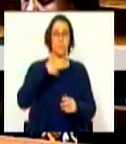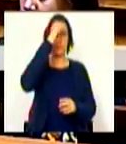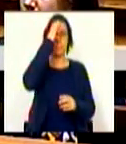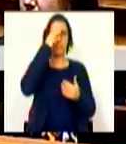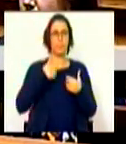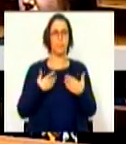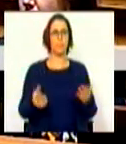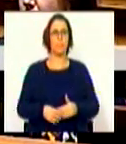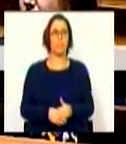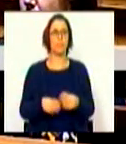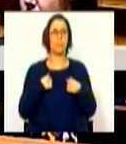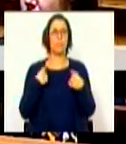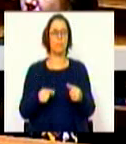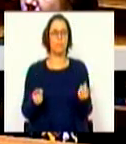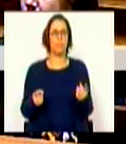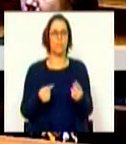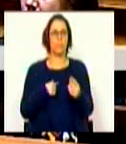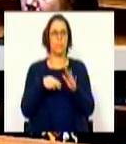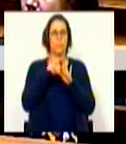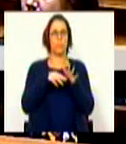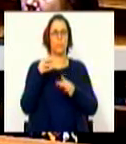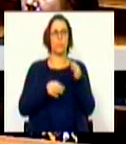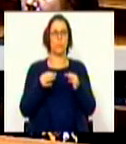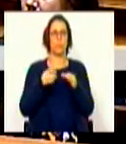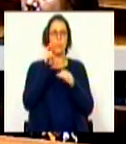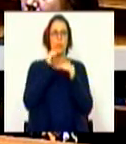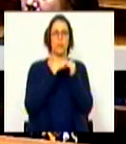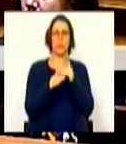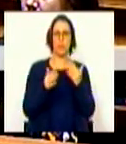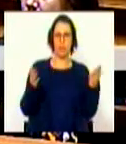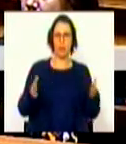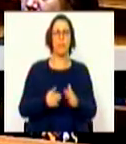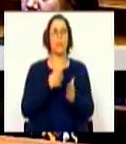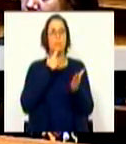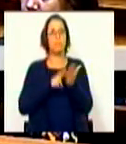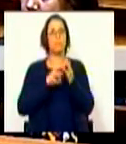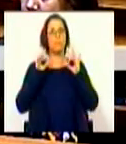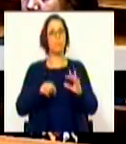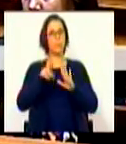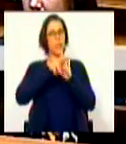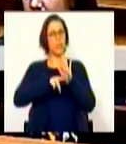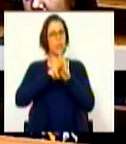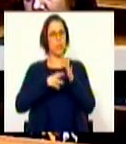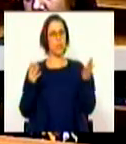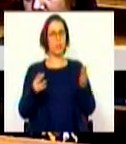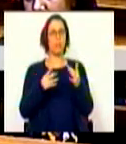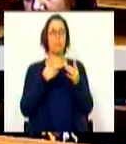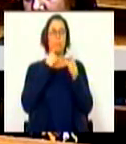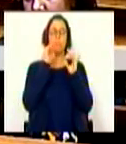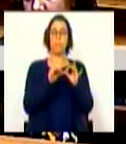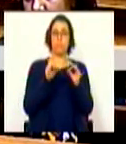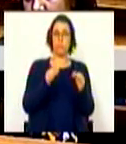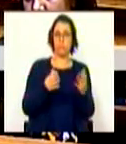sabemos que temos um regime jurídico estabilizado, que é, de facto, um regime que é